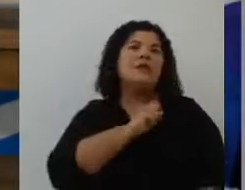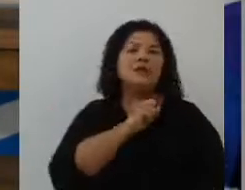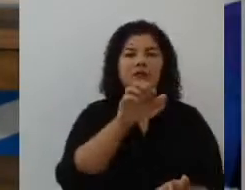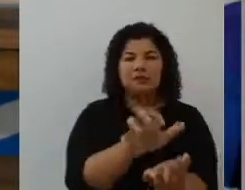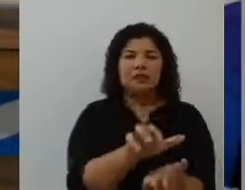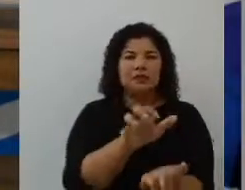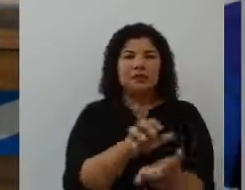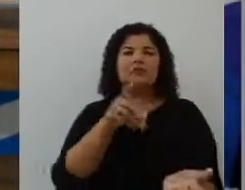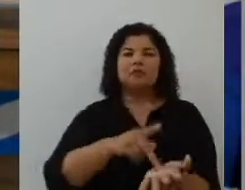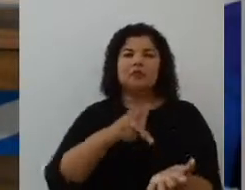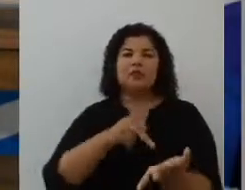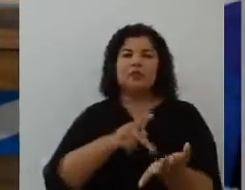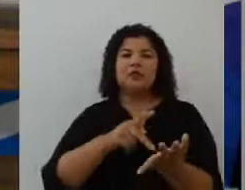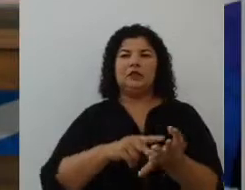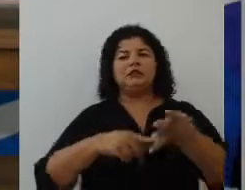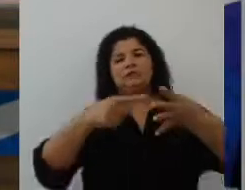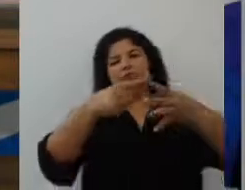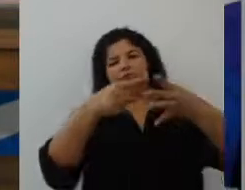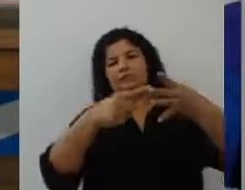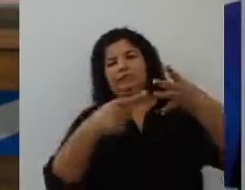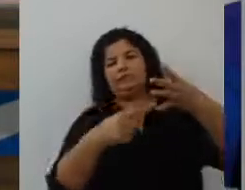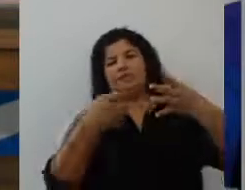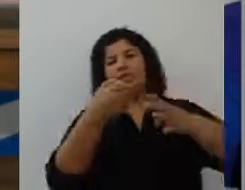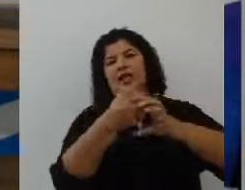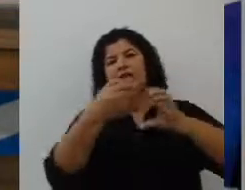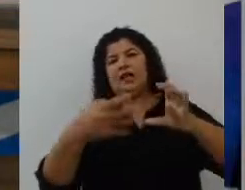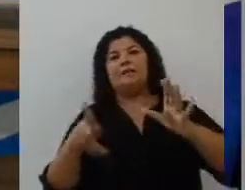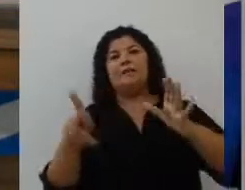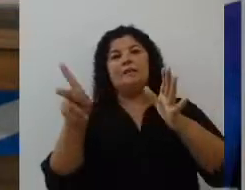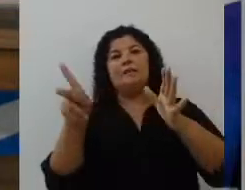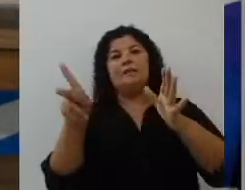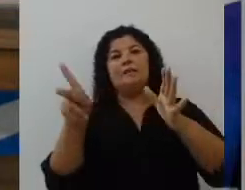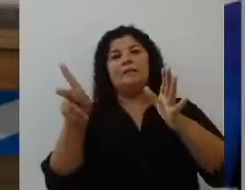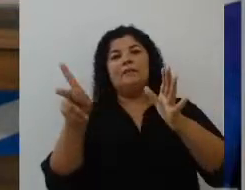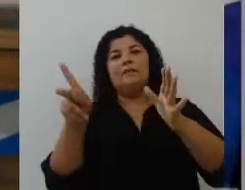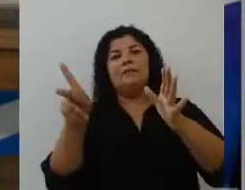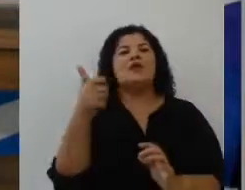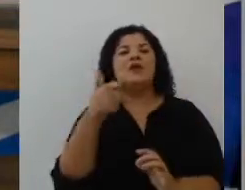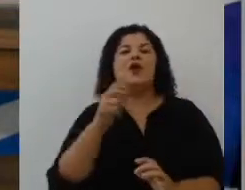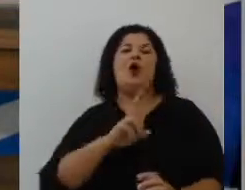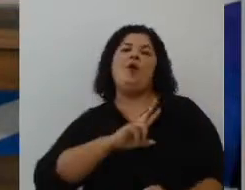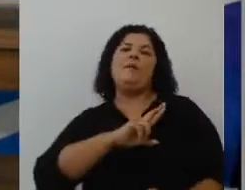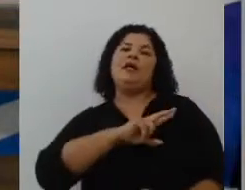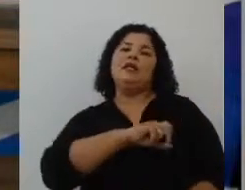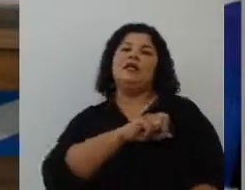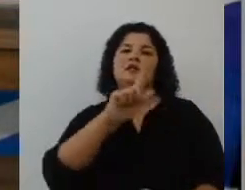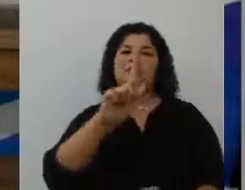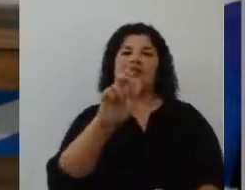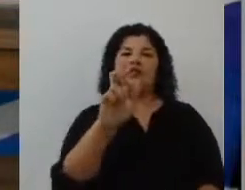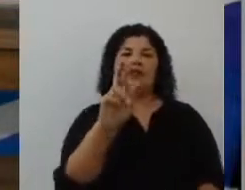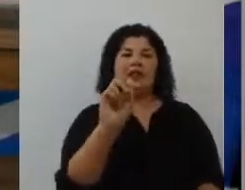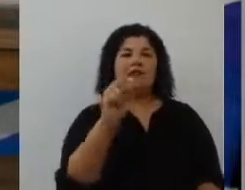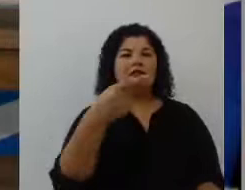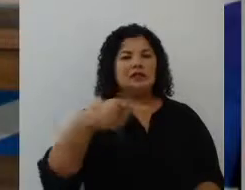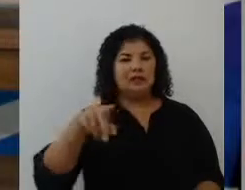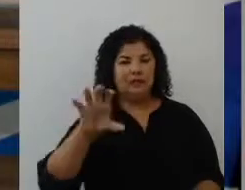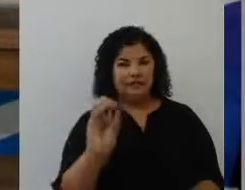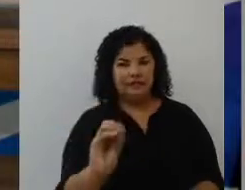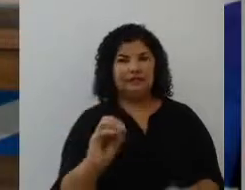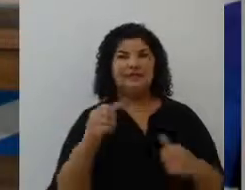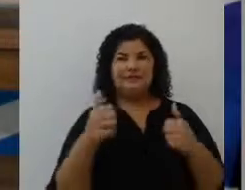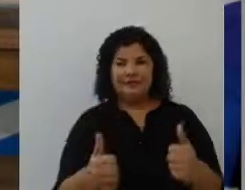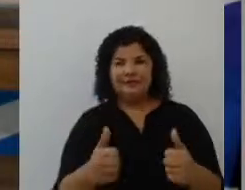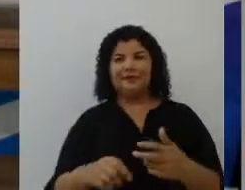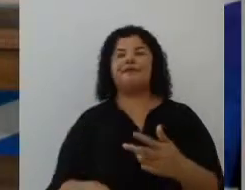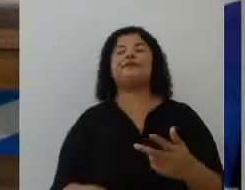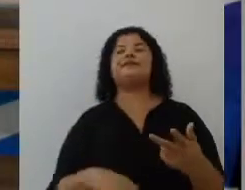4 características aí permeiam a primeira geração do romantismo, que é a que a gente vai ver hoje. Vamos lá? E